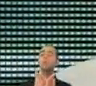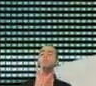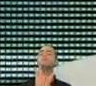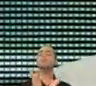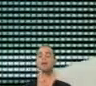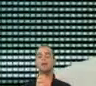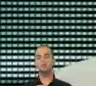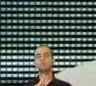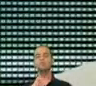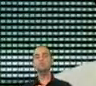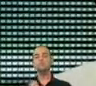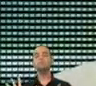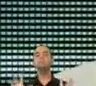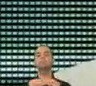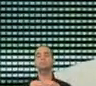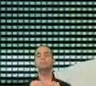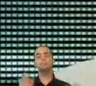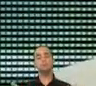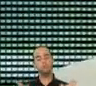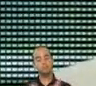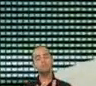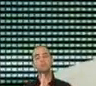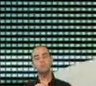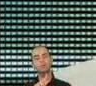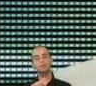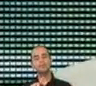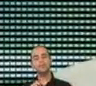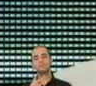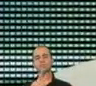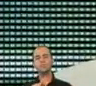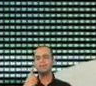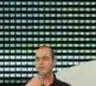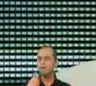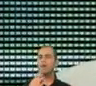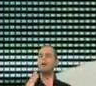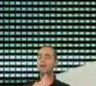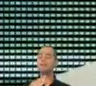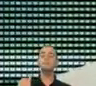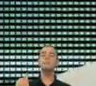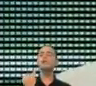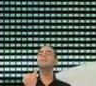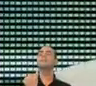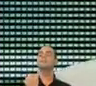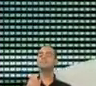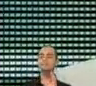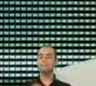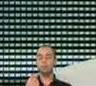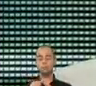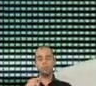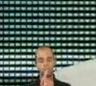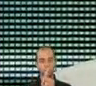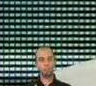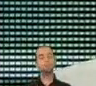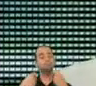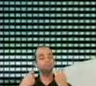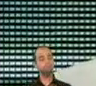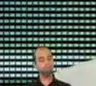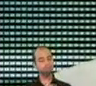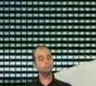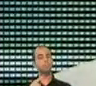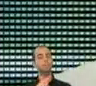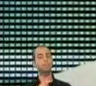nós temos de completar o Sistema Único de Saúde. Para isso, as unidades de pronto atendimento 24 horas, elas são essenciais, porque